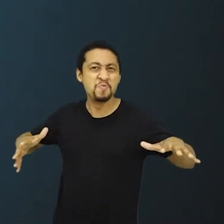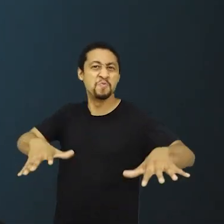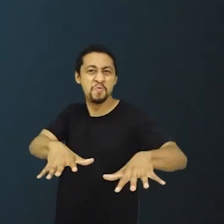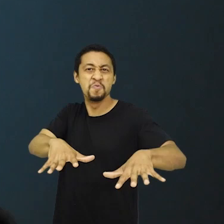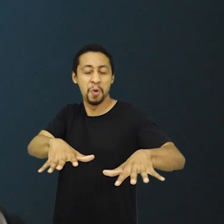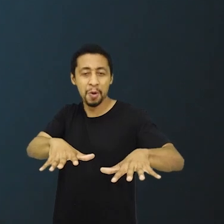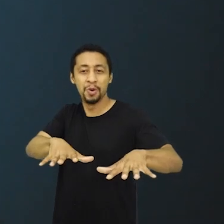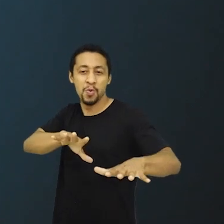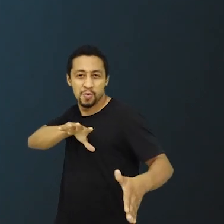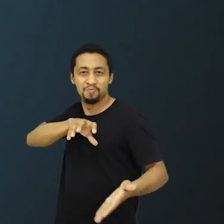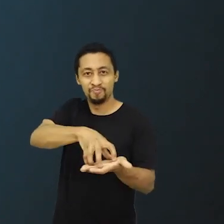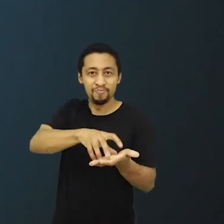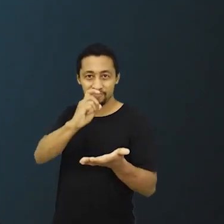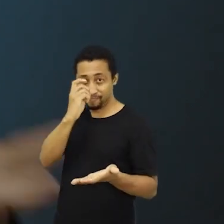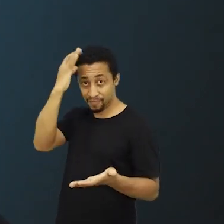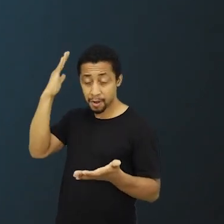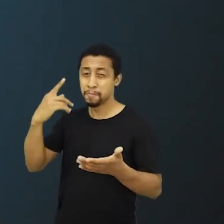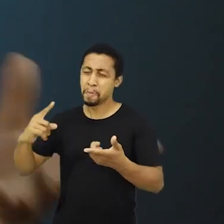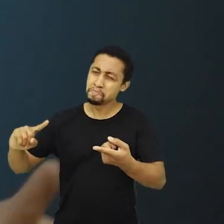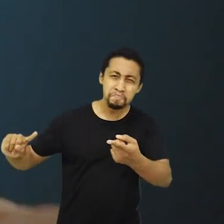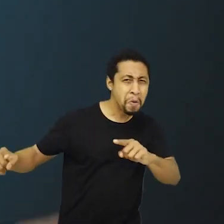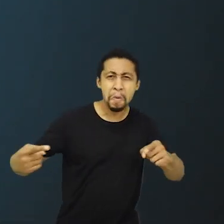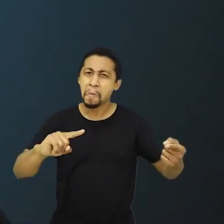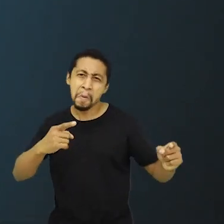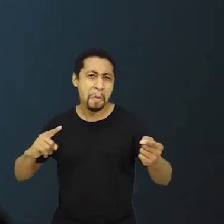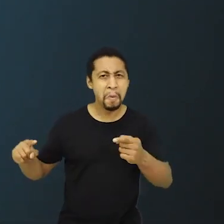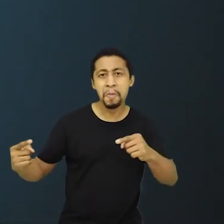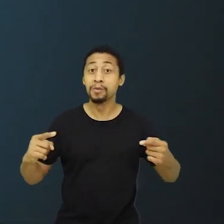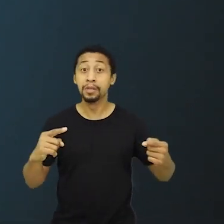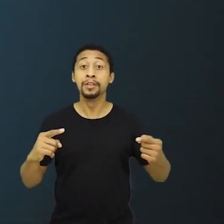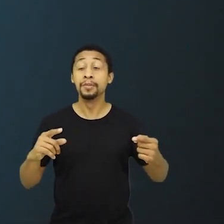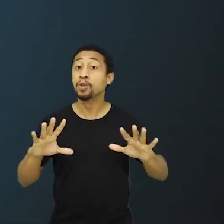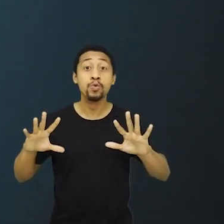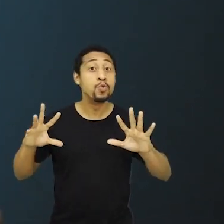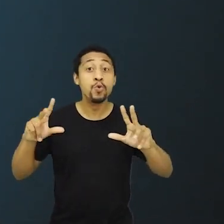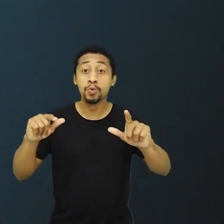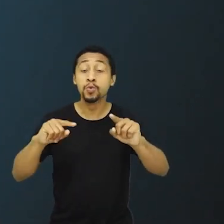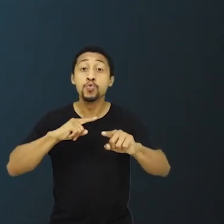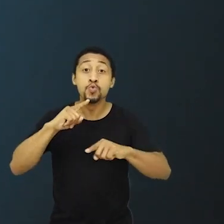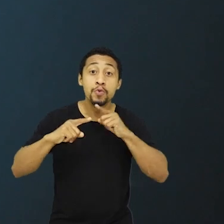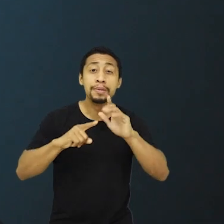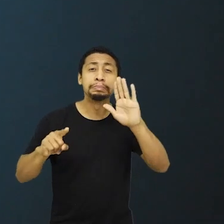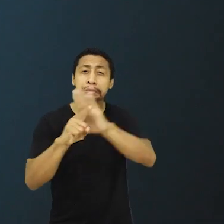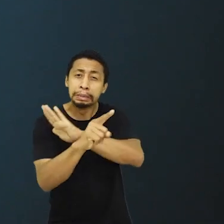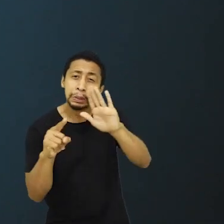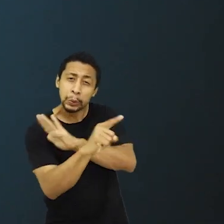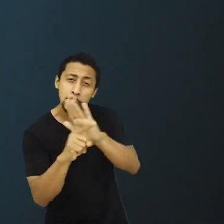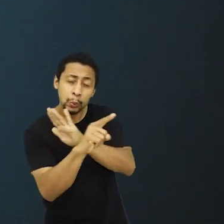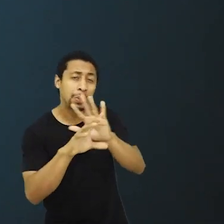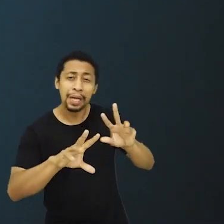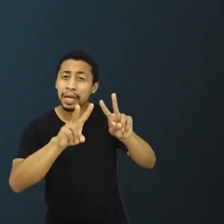gente discutir e para que todo mundo tirasse todas as suas dúvidas sobre o acervo. E foi muito legal, durou algumas